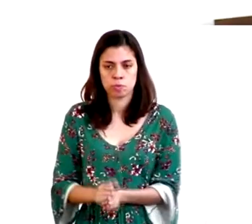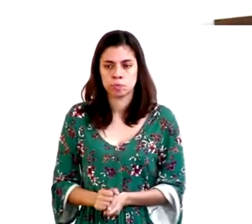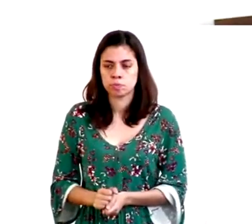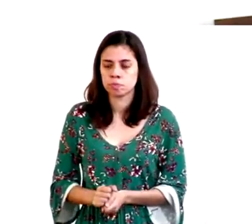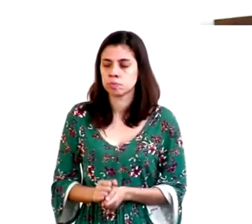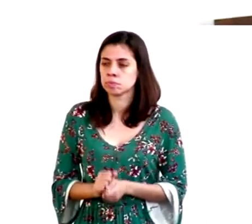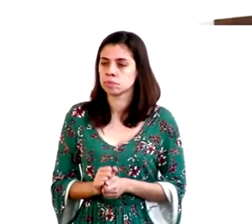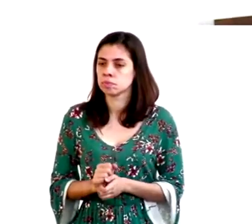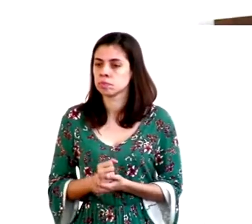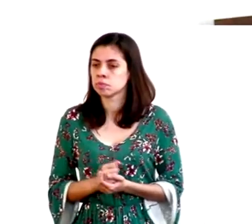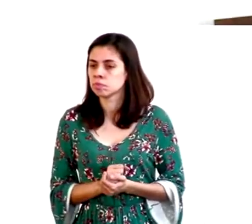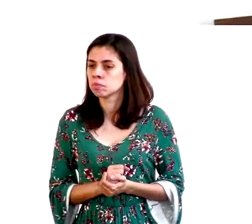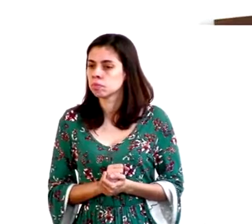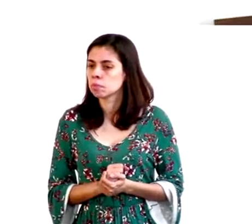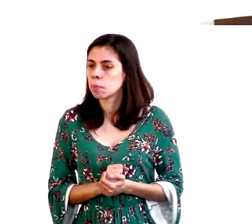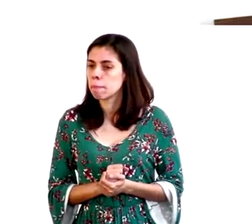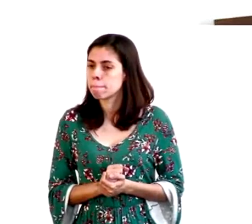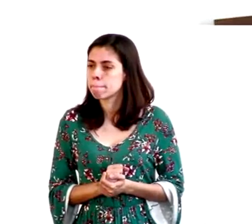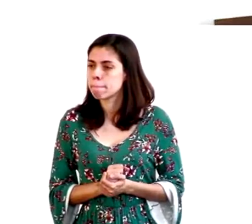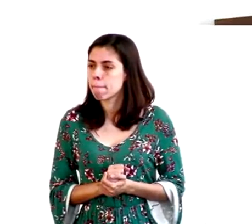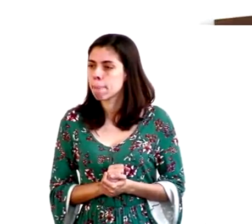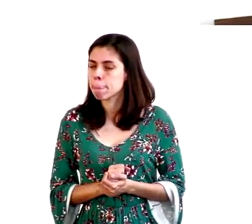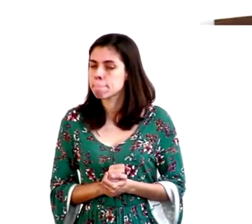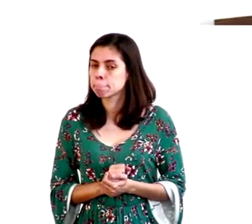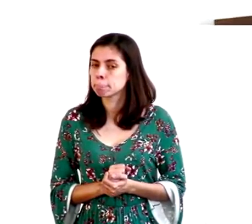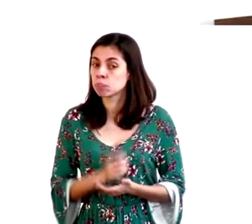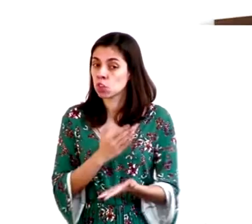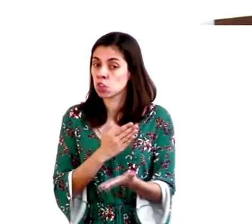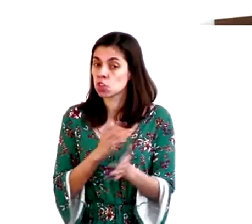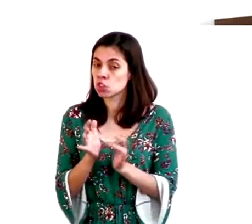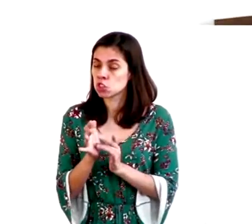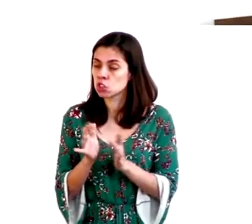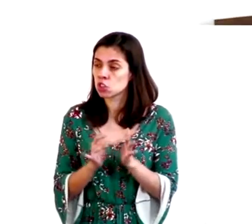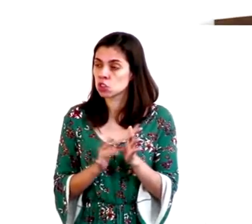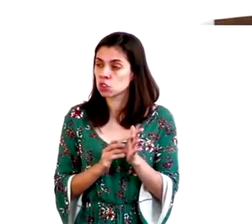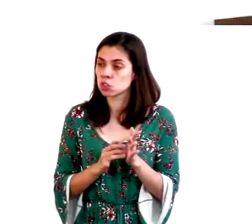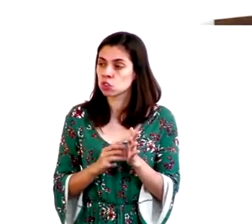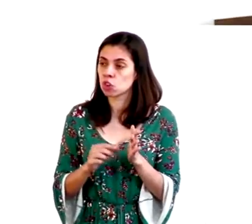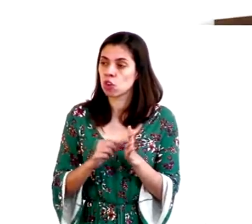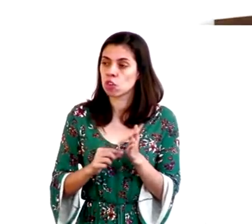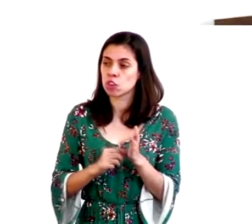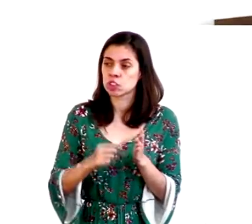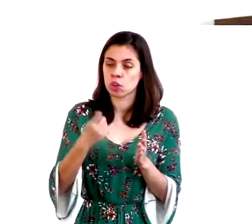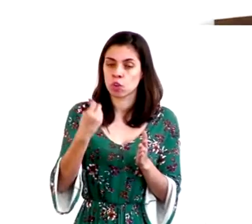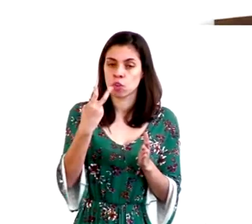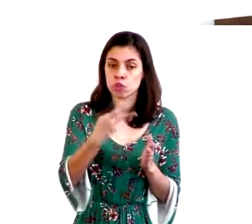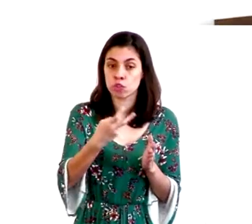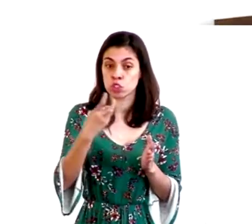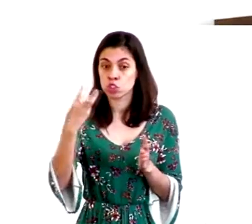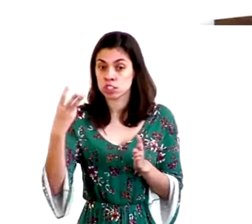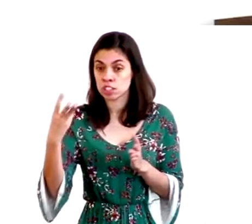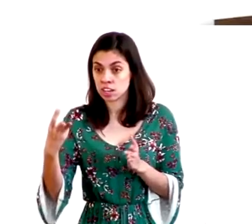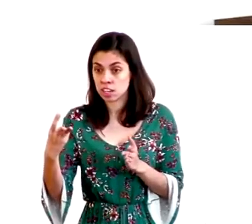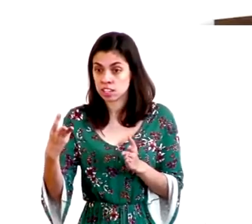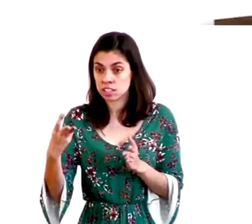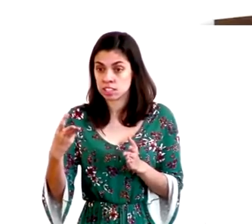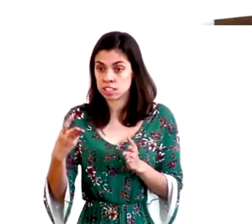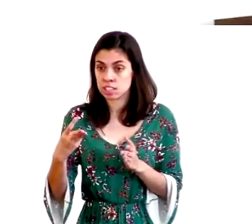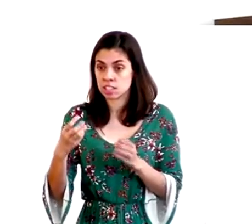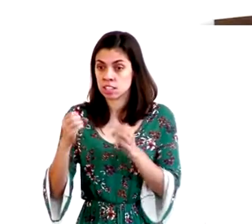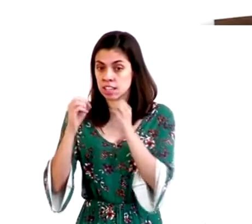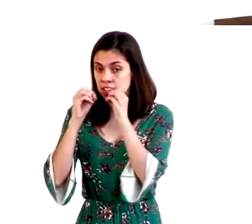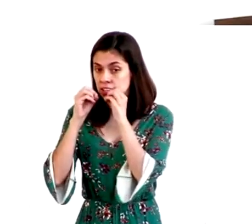Jesus apresenta o poder desta mensagem. O versículo 23 nos fornece a informação que